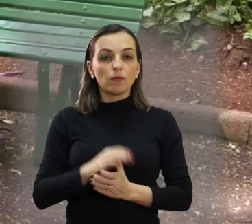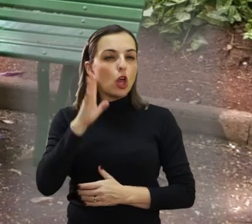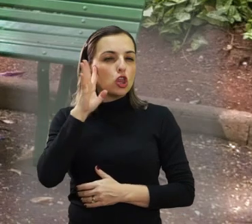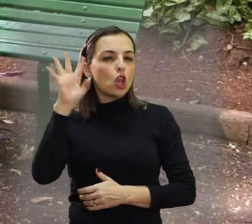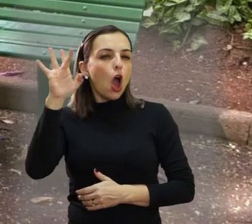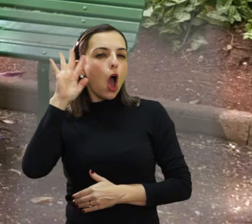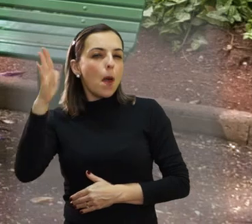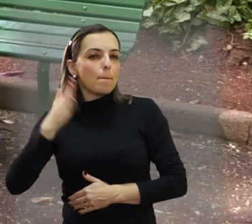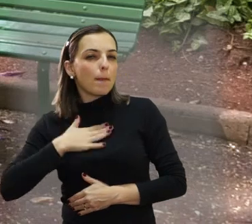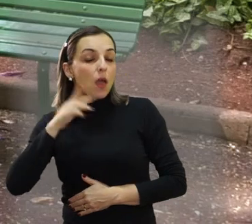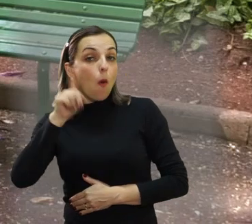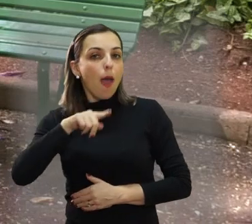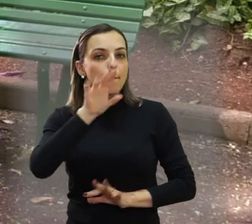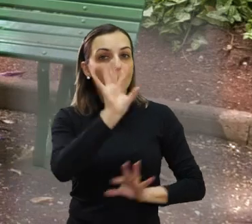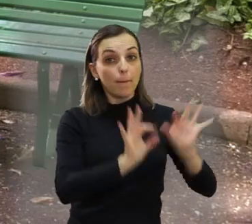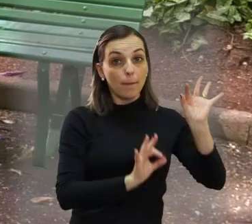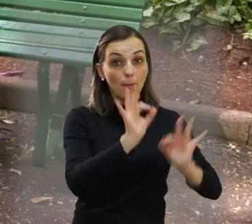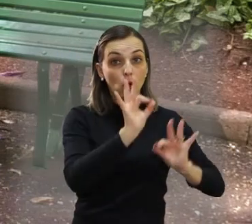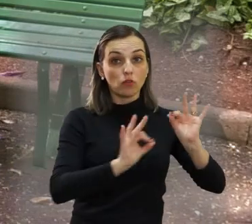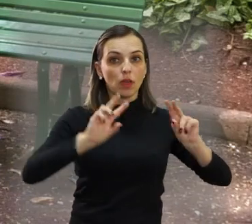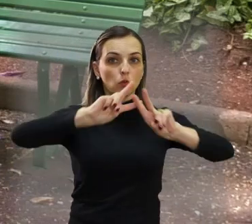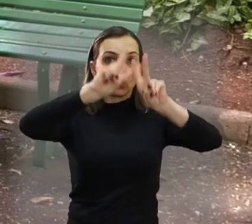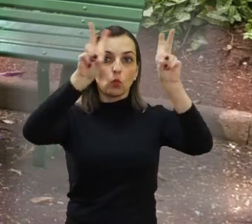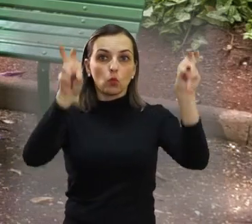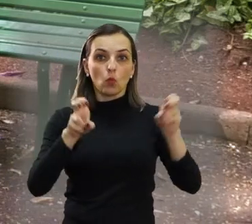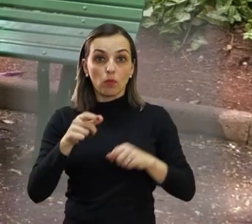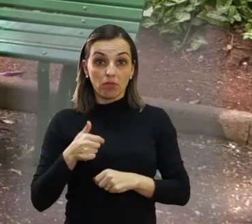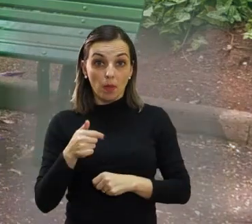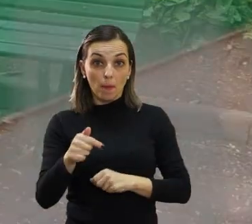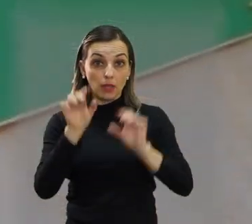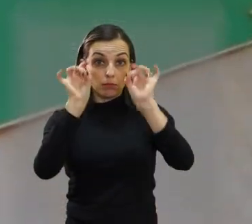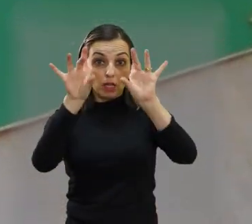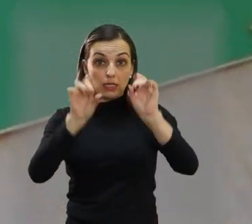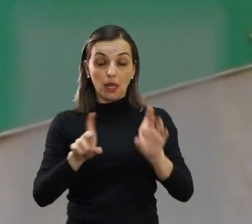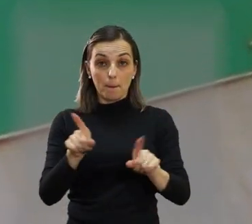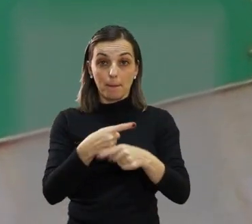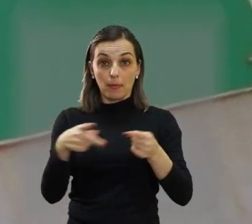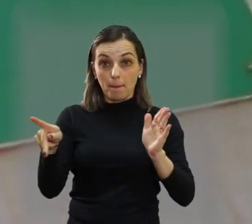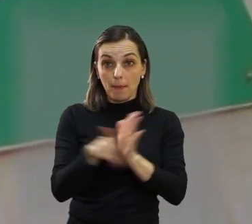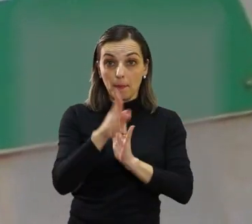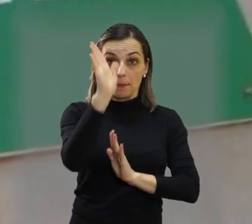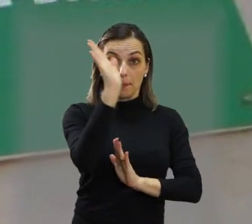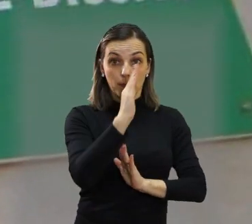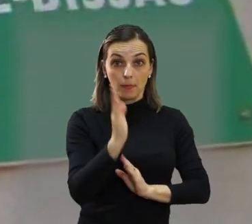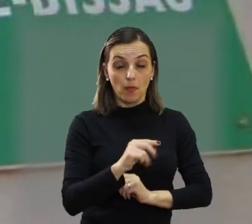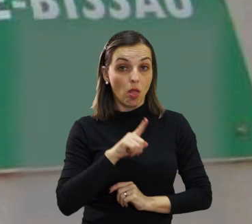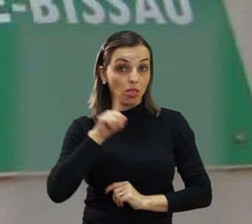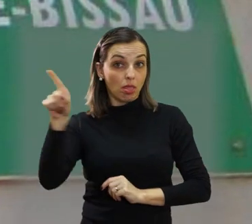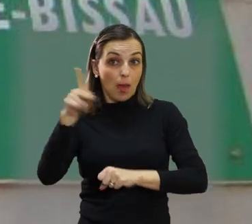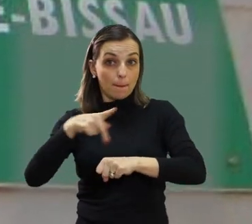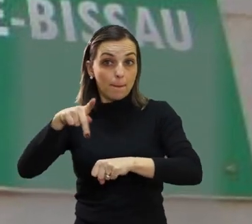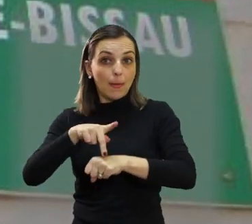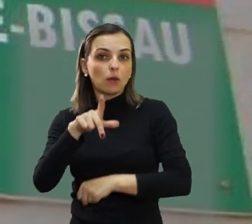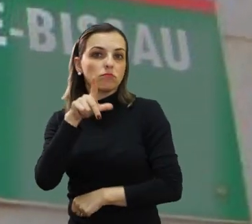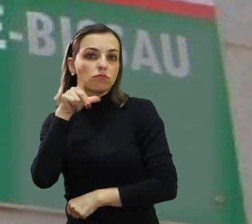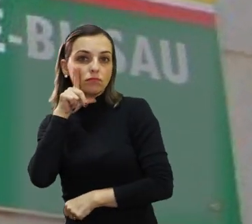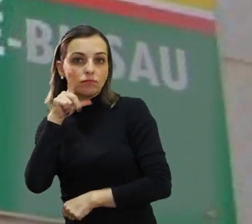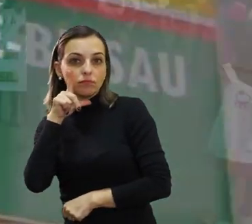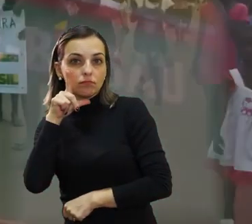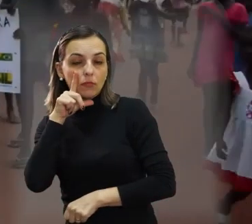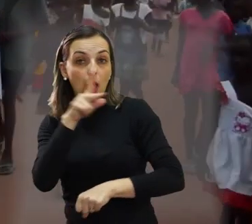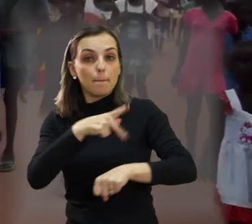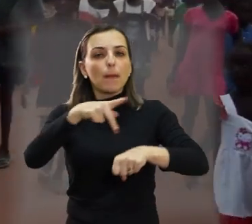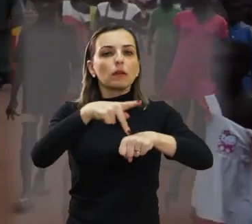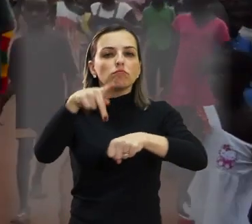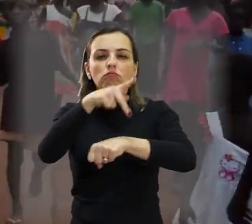O grande sonho nesse momento, eu acredito que é a expansão desse projeto que eu tenho hoje na Guiné-Bissau,